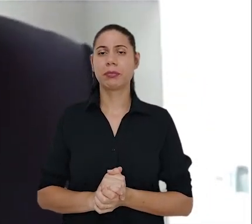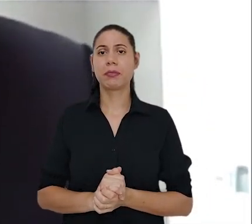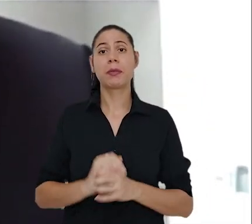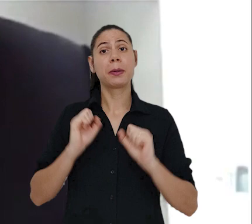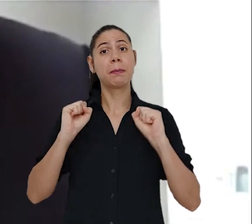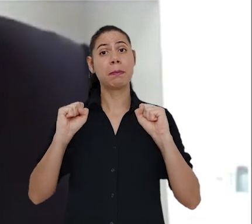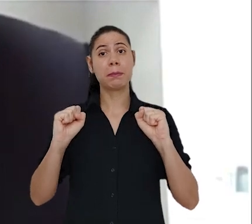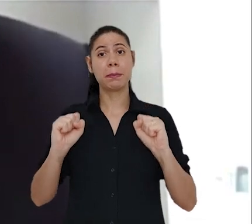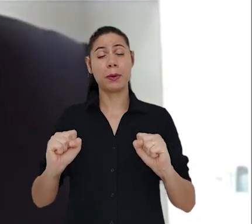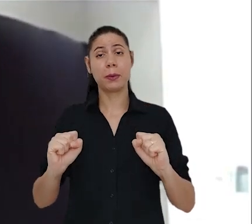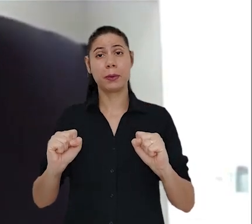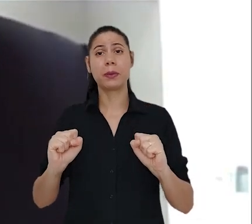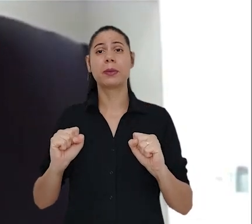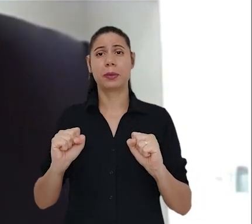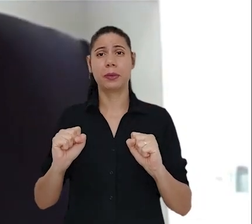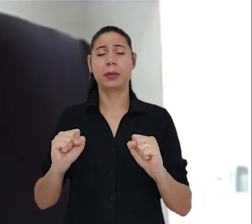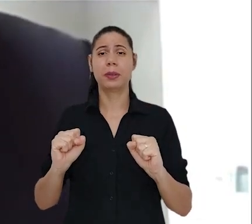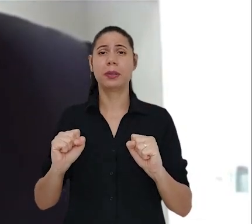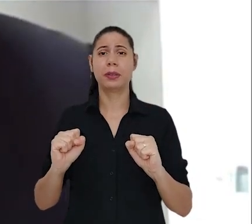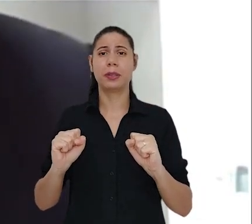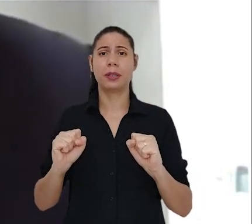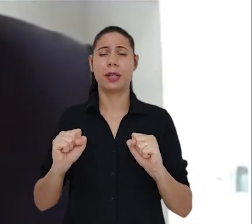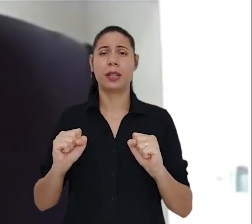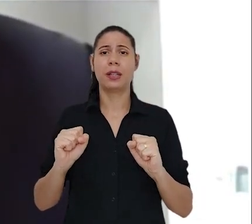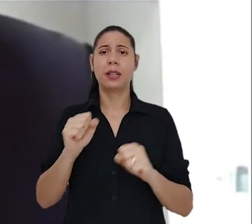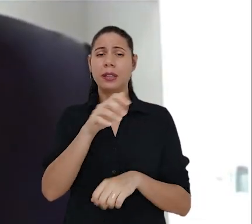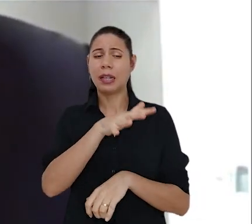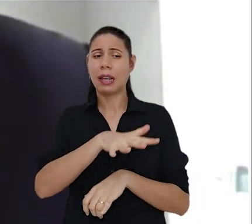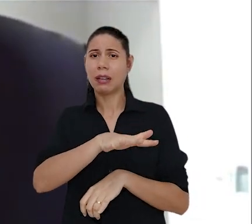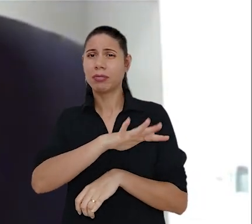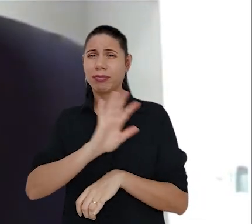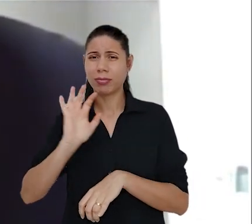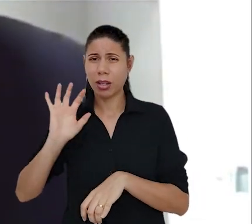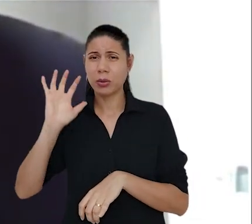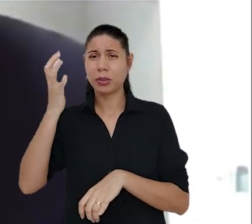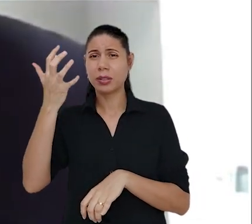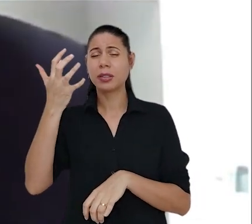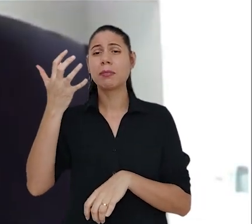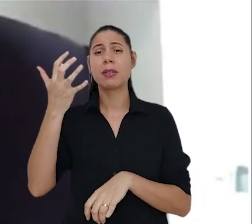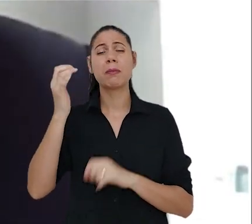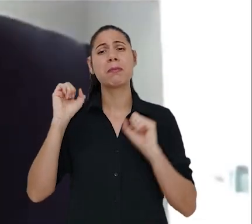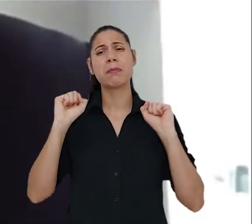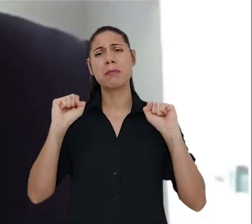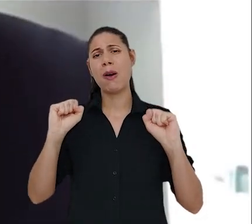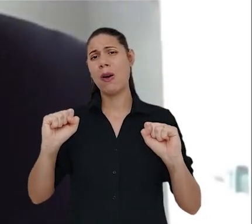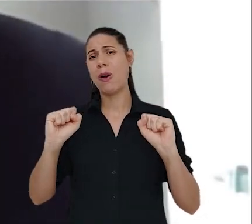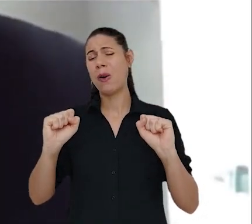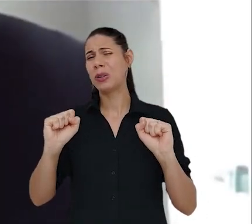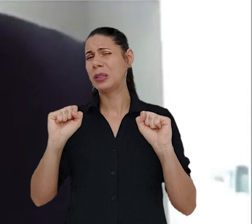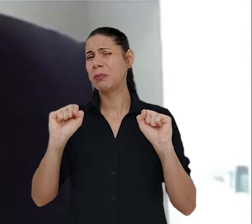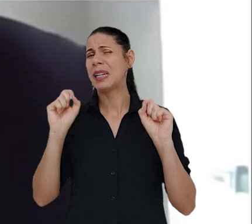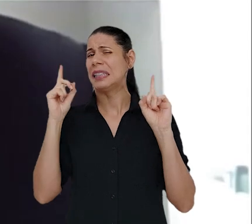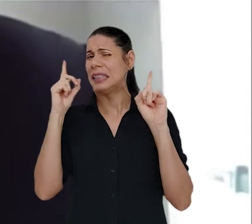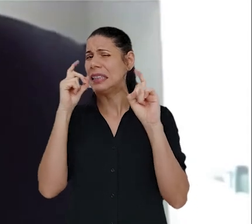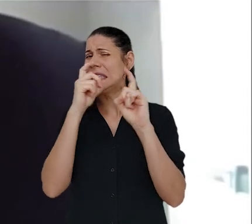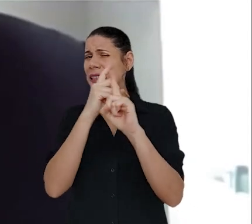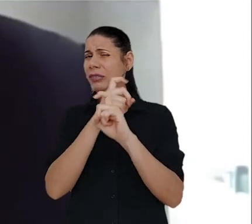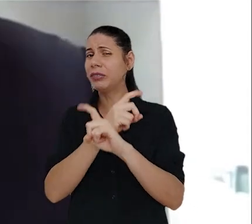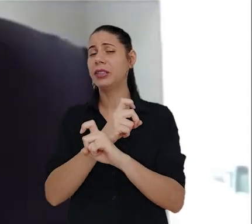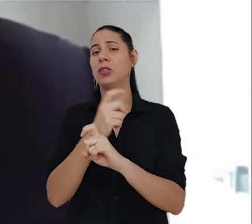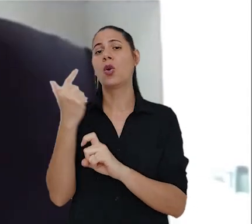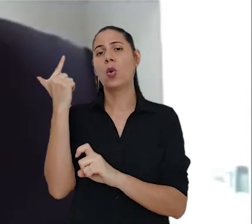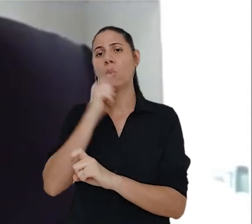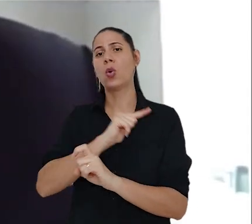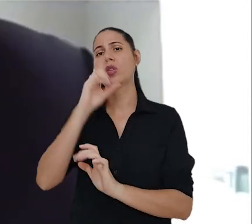que podem, lá naquele resíduo de excepcionalidade, eventualmente ainda, raramente,